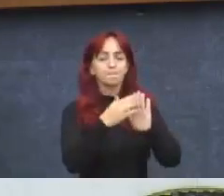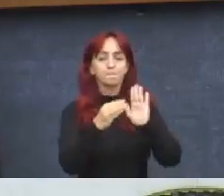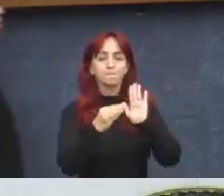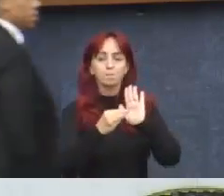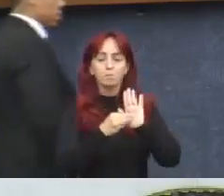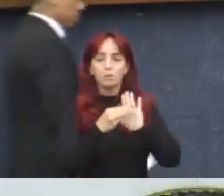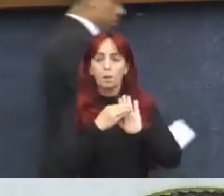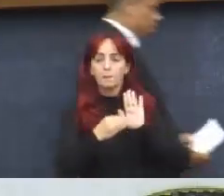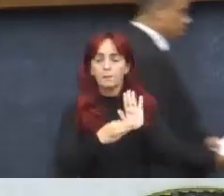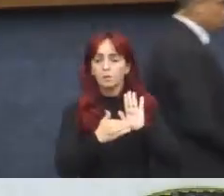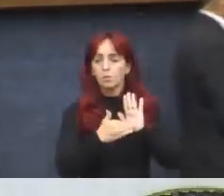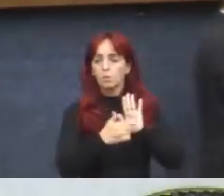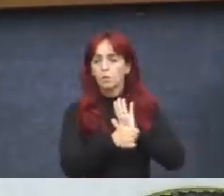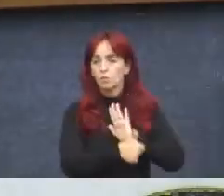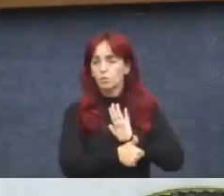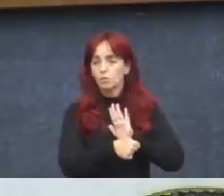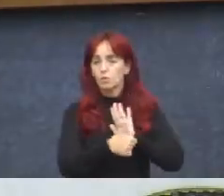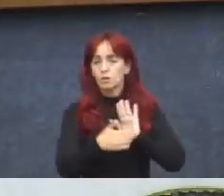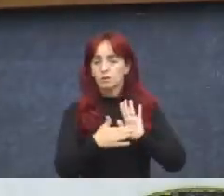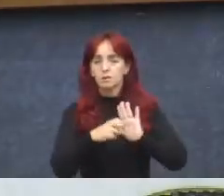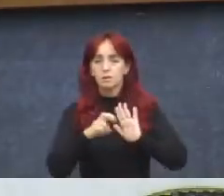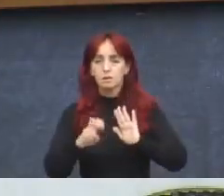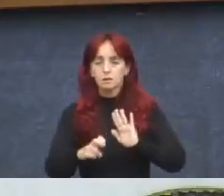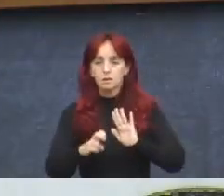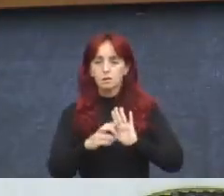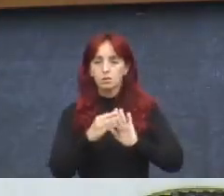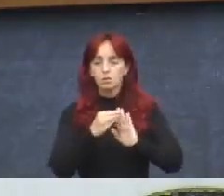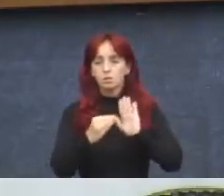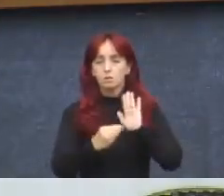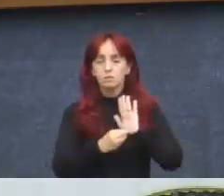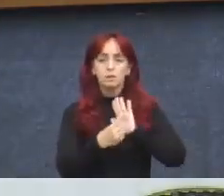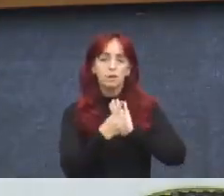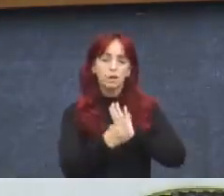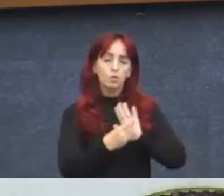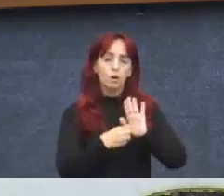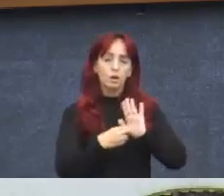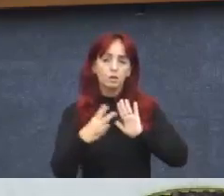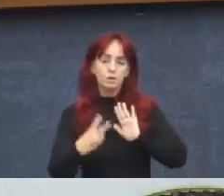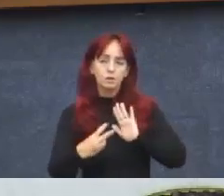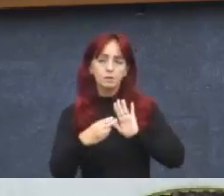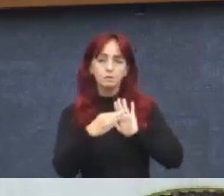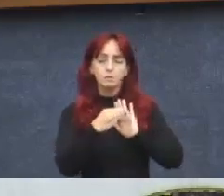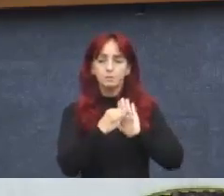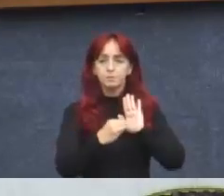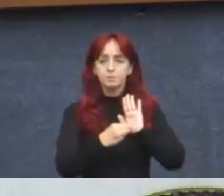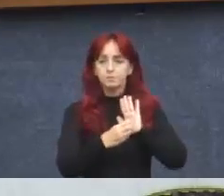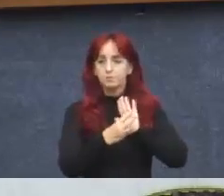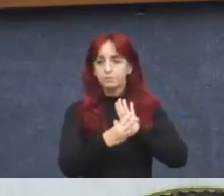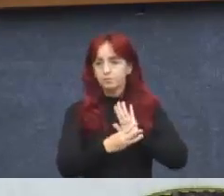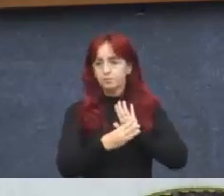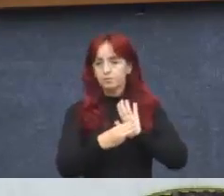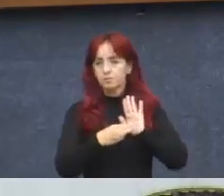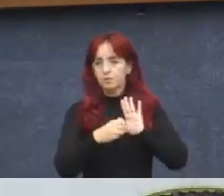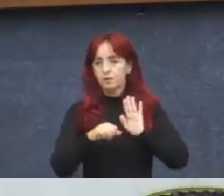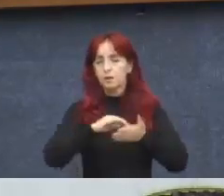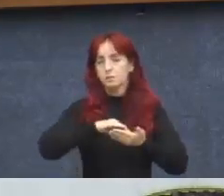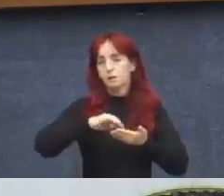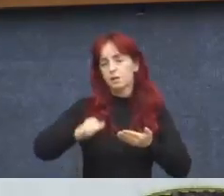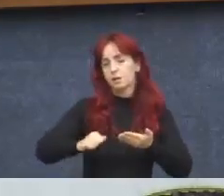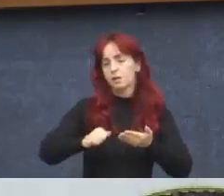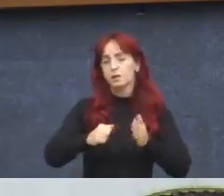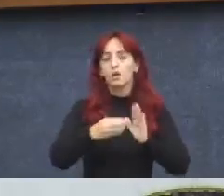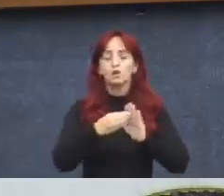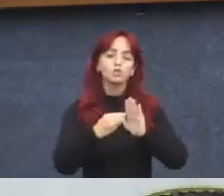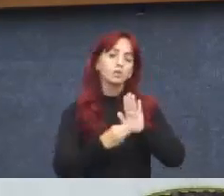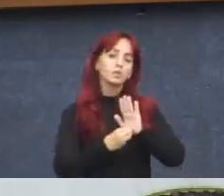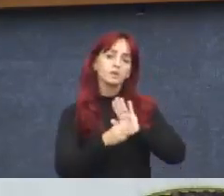5, da subemenda 1 à emenda 1, da subemenda 1 à emenda 2, da subemenda 1 à emenda 3 e pela rejeição da subemenda 1 à